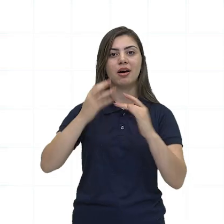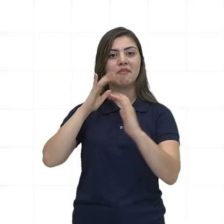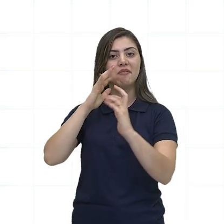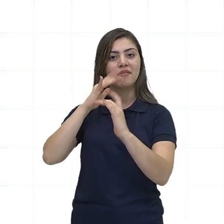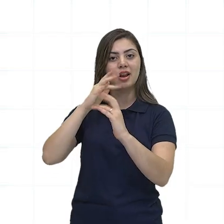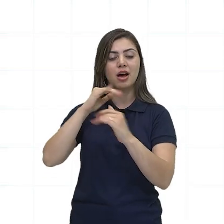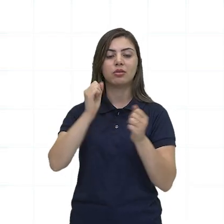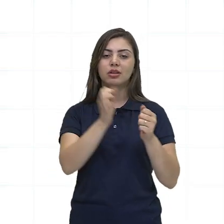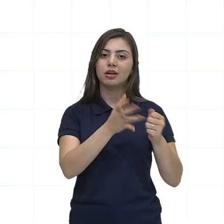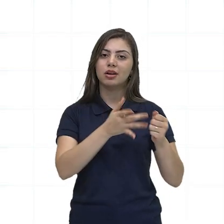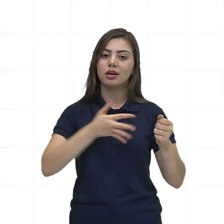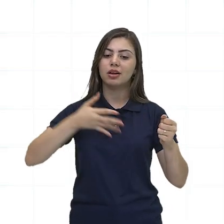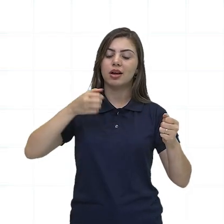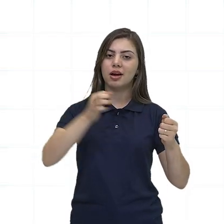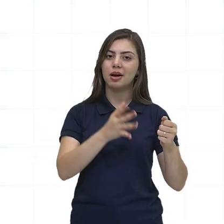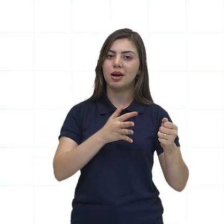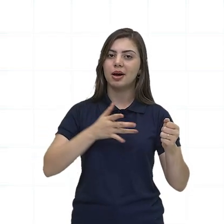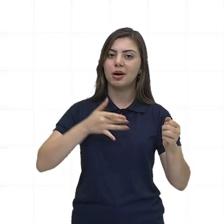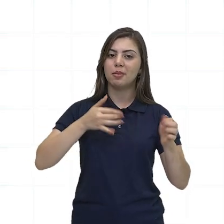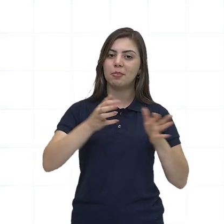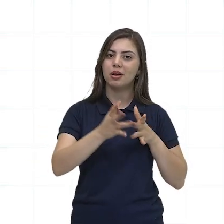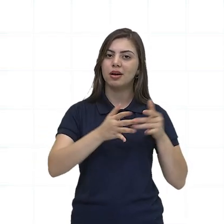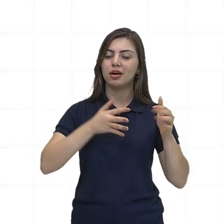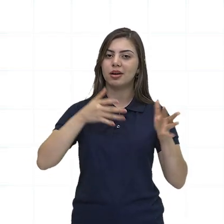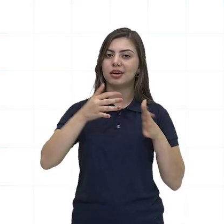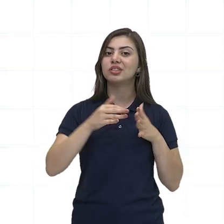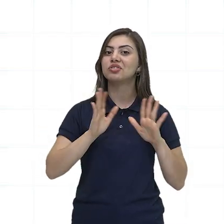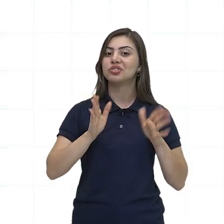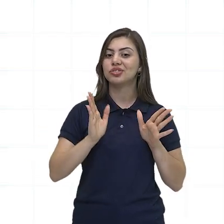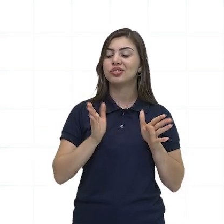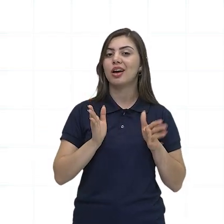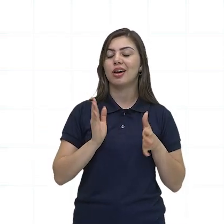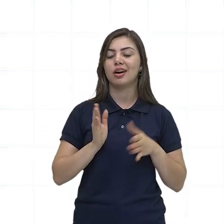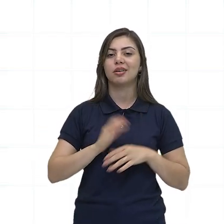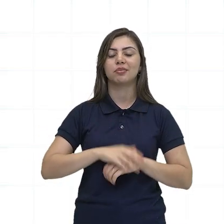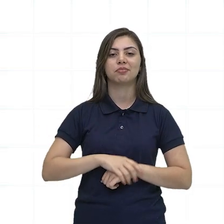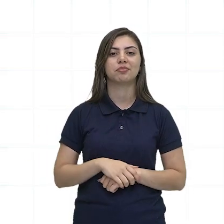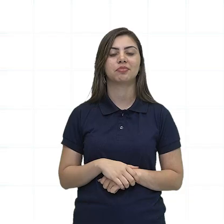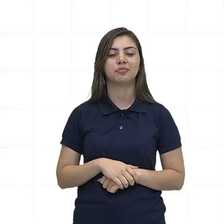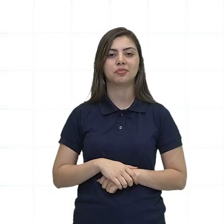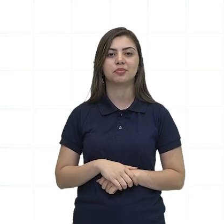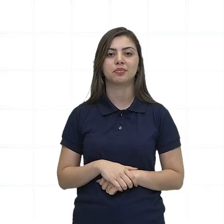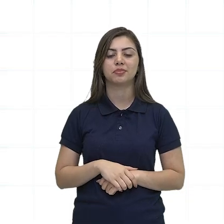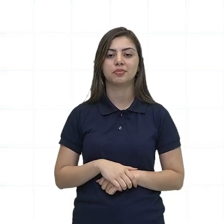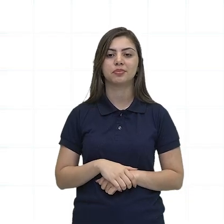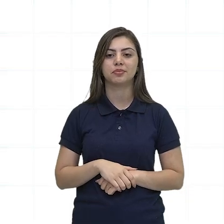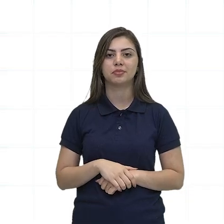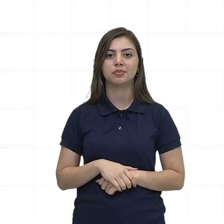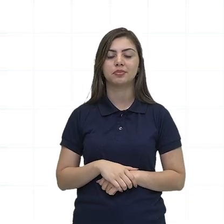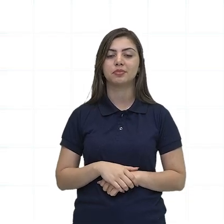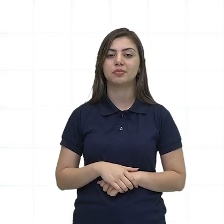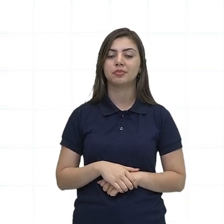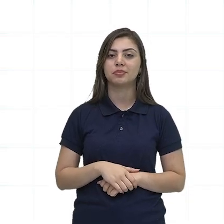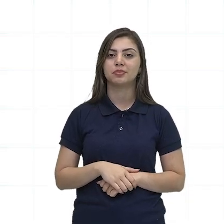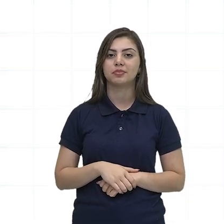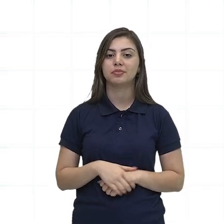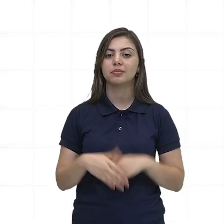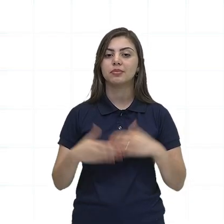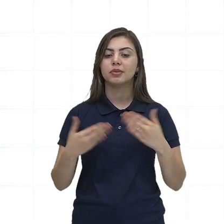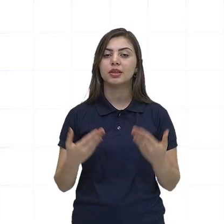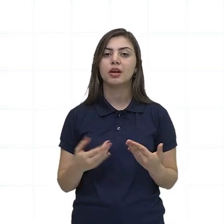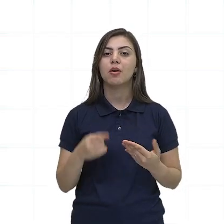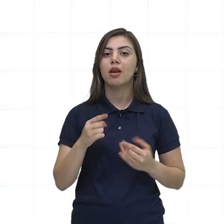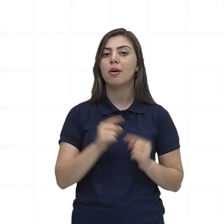flautas, harpas, né, que nessa época já existiam as harpas também. E elas